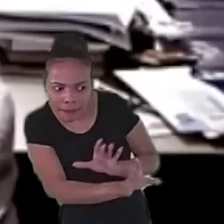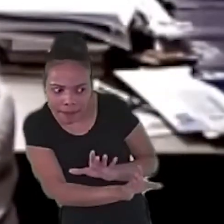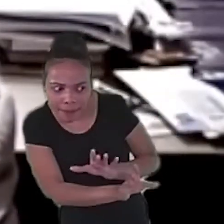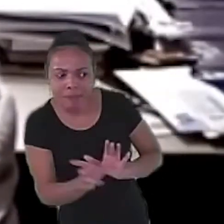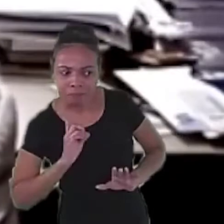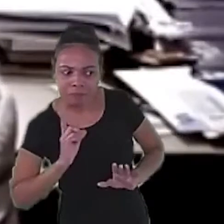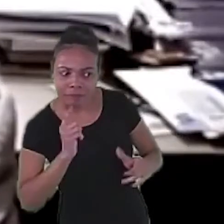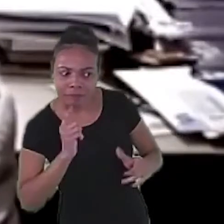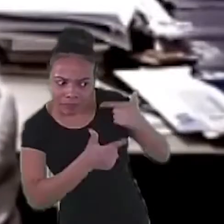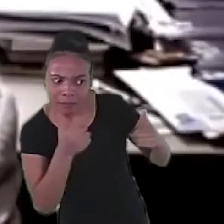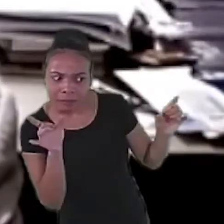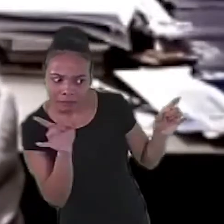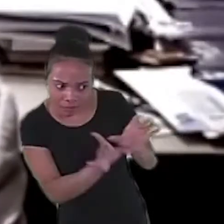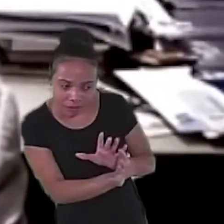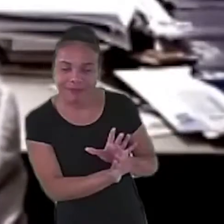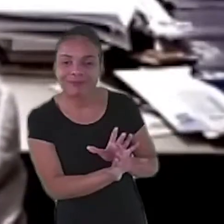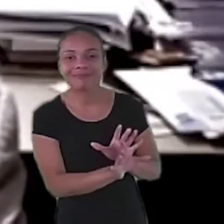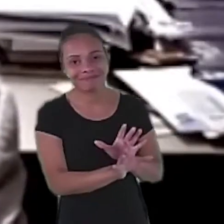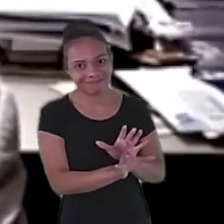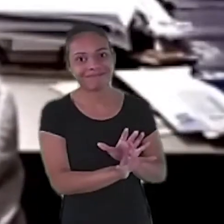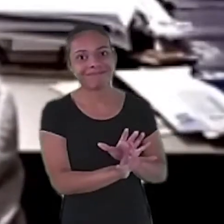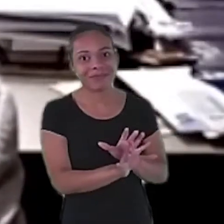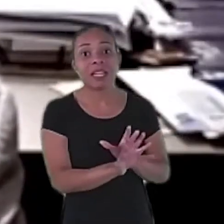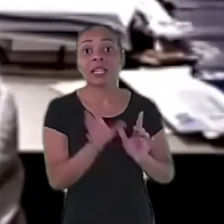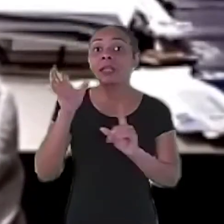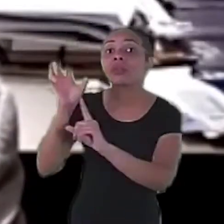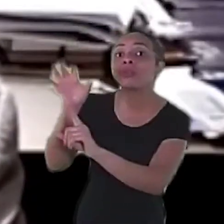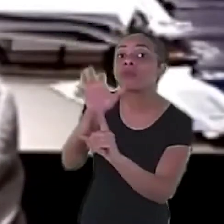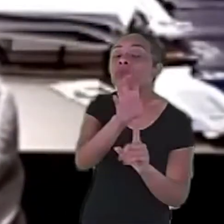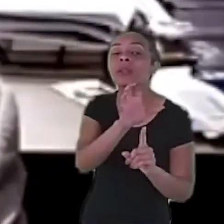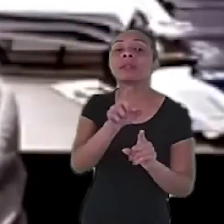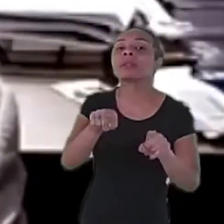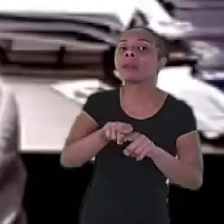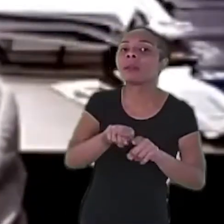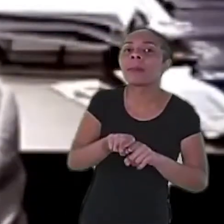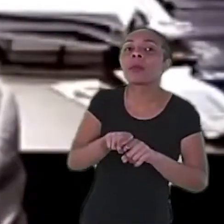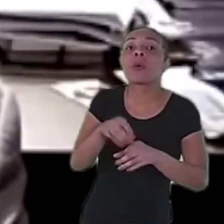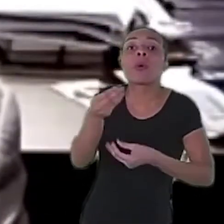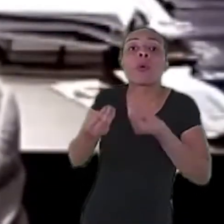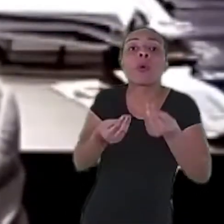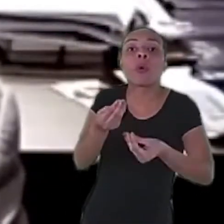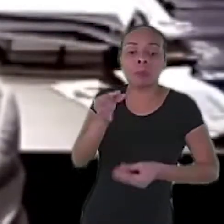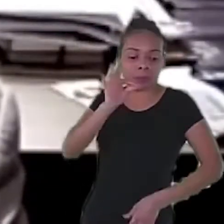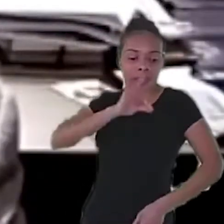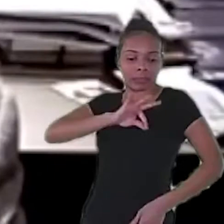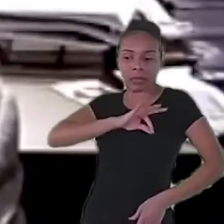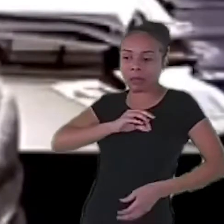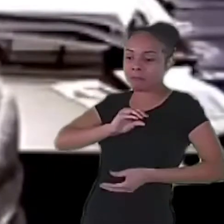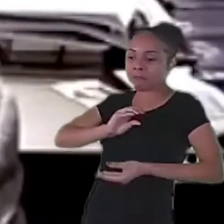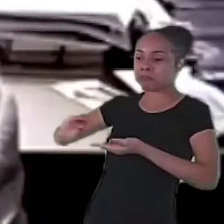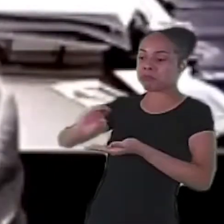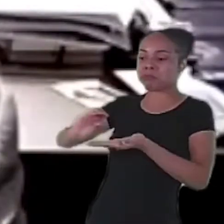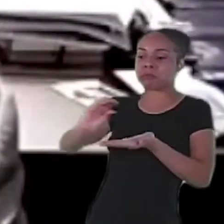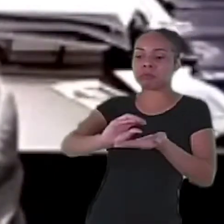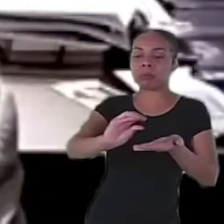E tudo isso resvala na questão da distribuição de renda. A questão da distribuição de renda hoje passou a ser tema